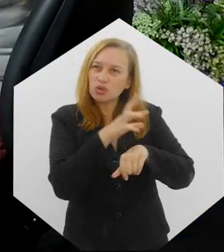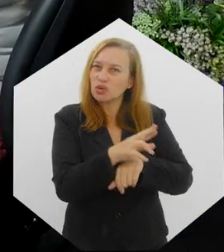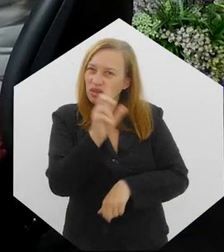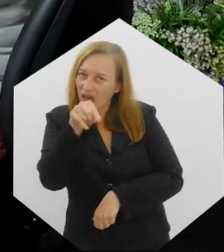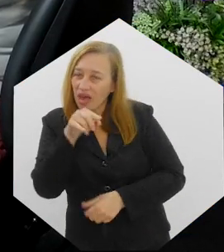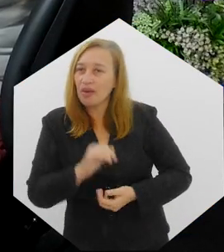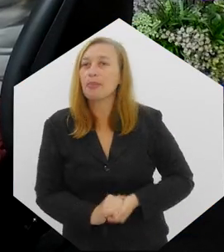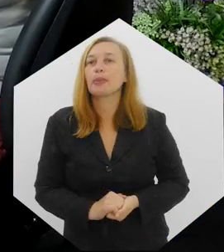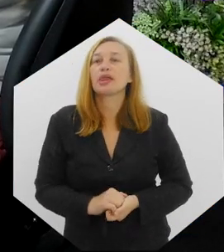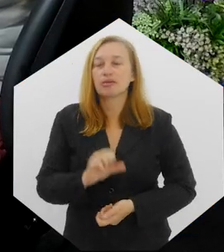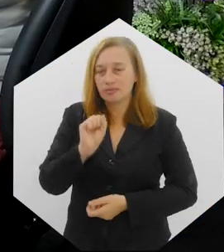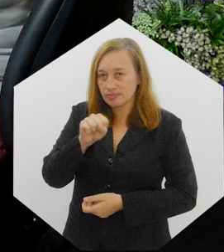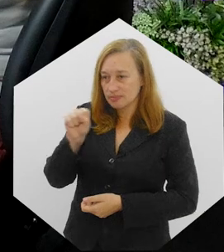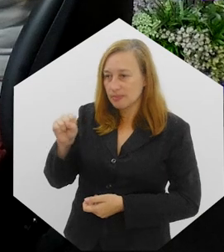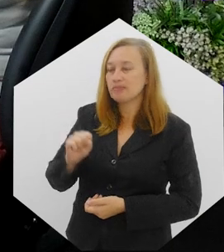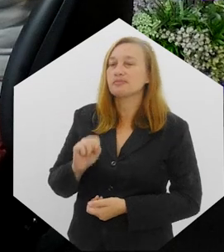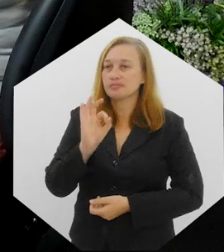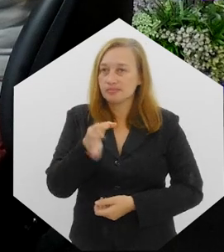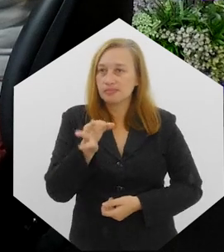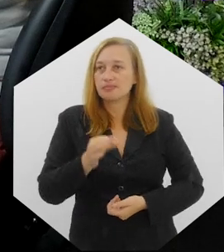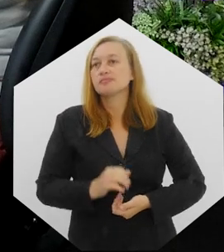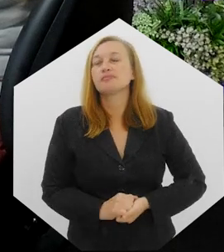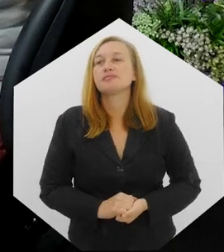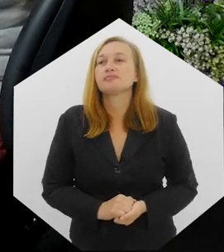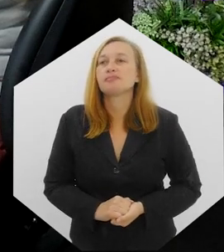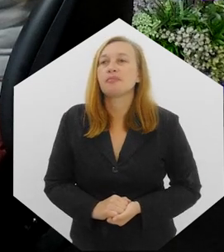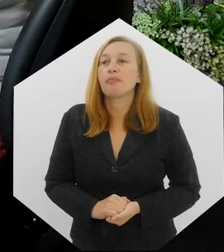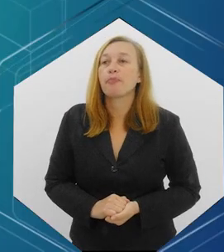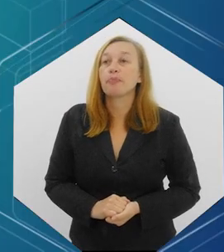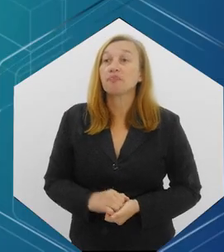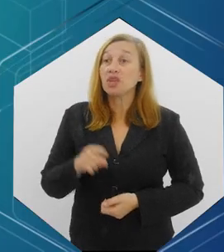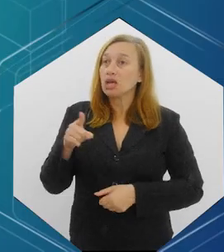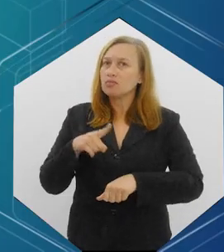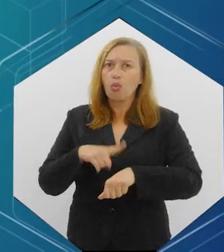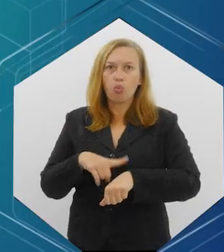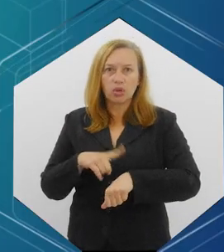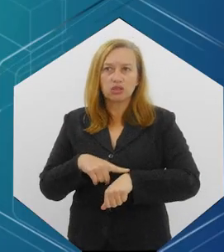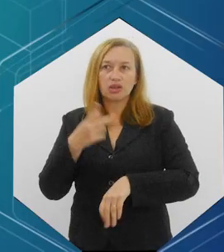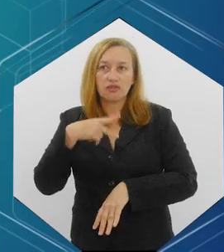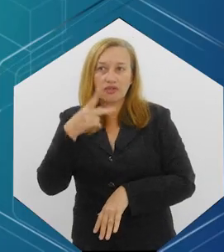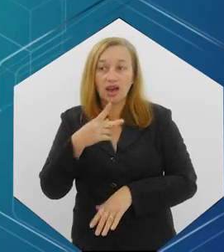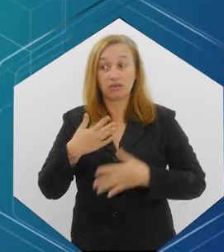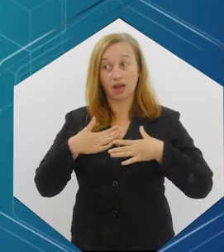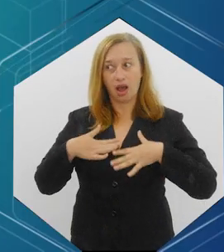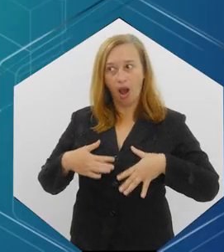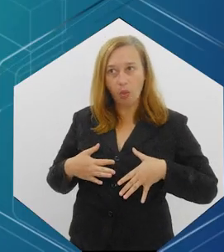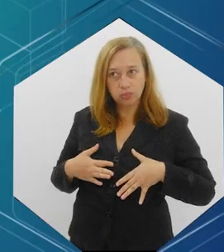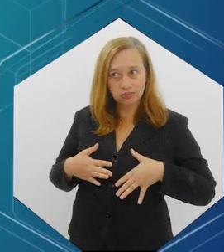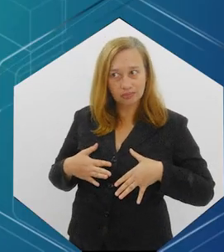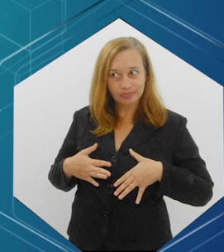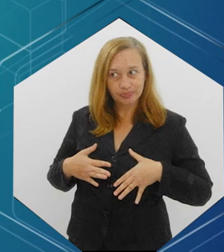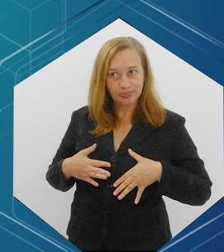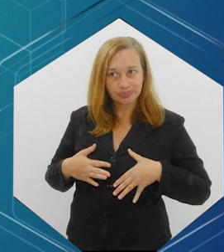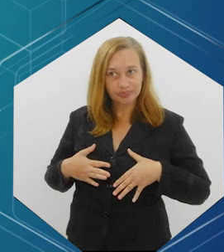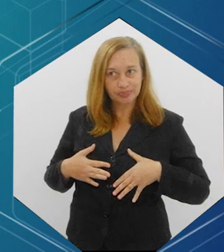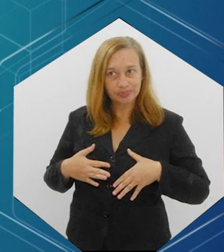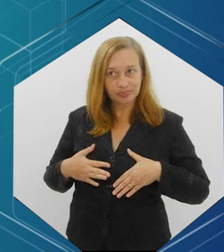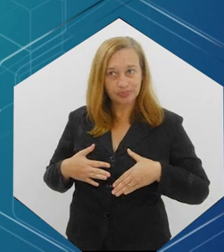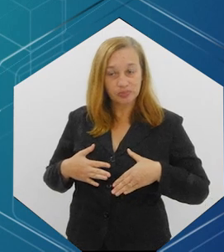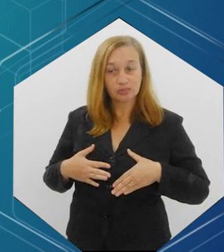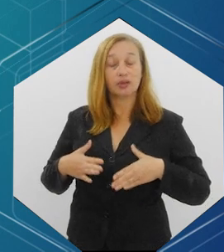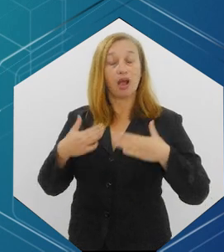doutor? É isso, né? Isso aí. É, correto. Esse é o momento que a gente fala, fica quietinho,